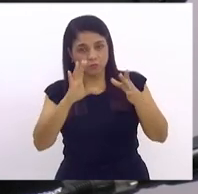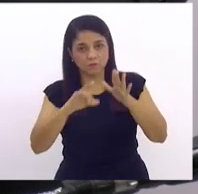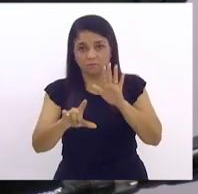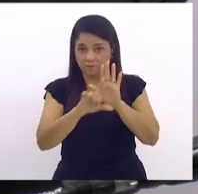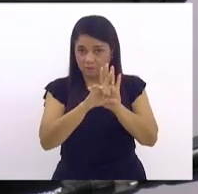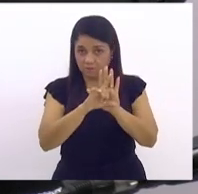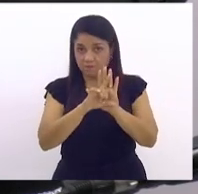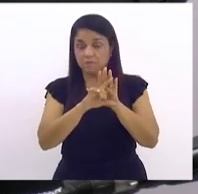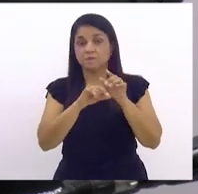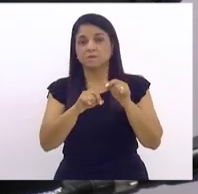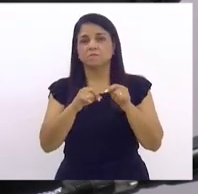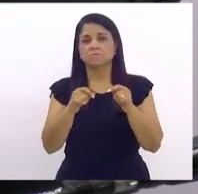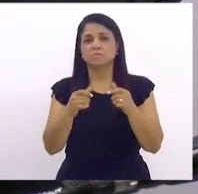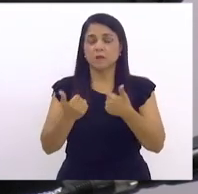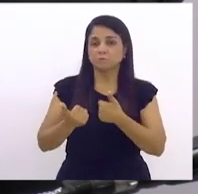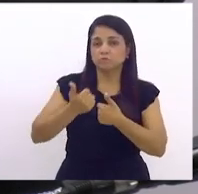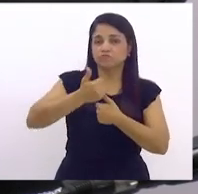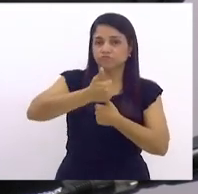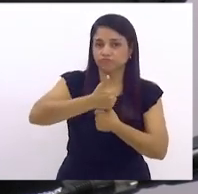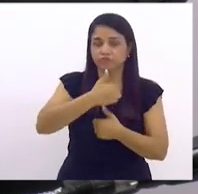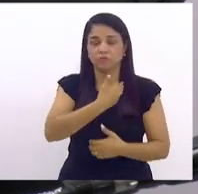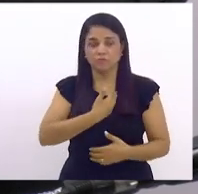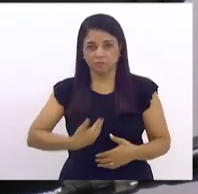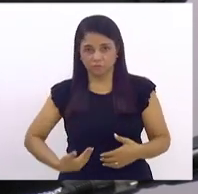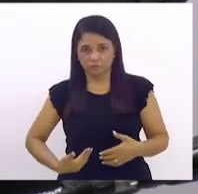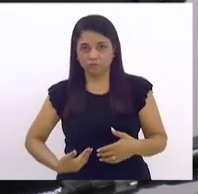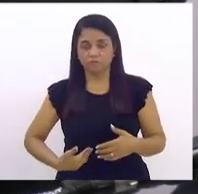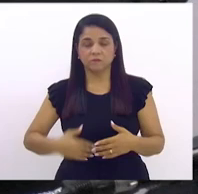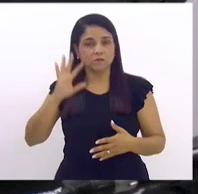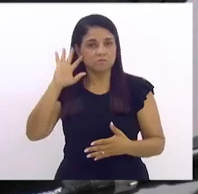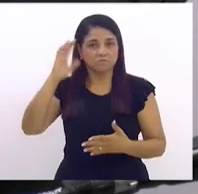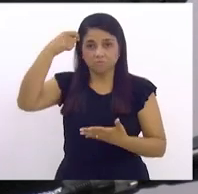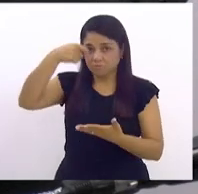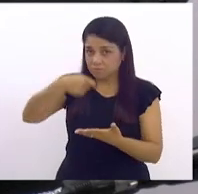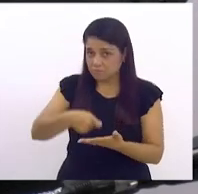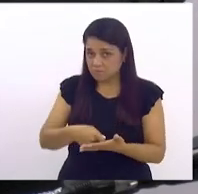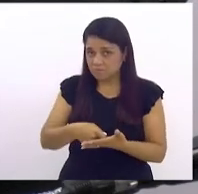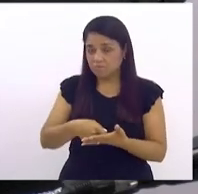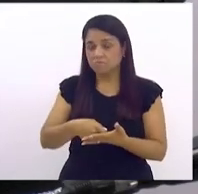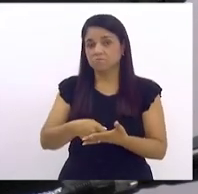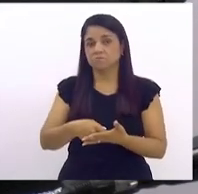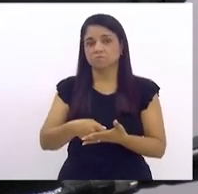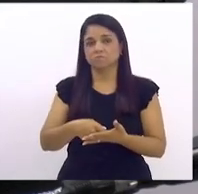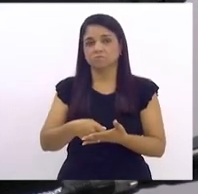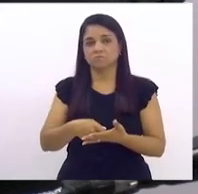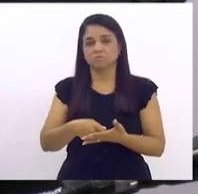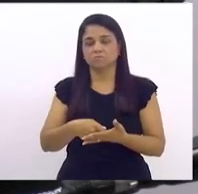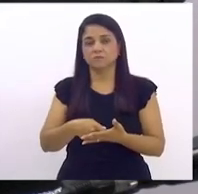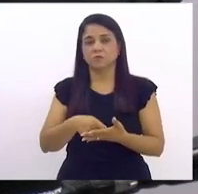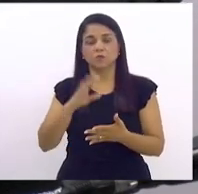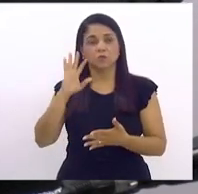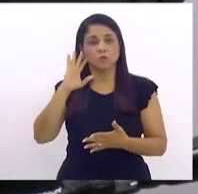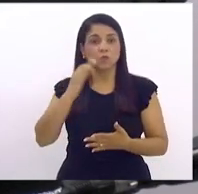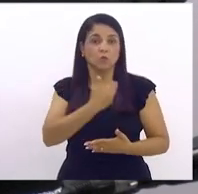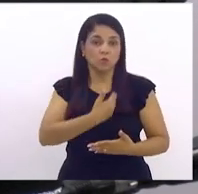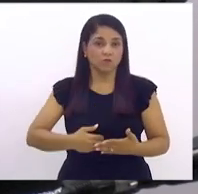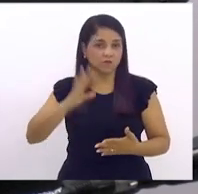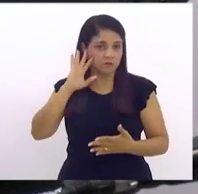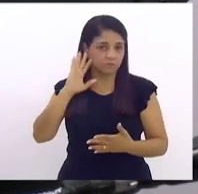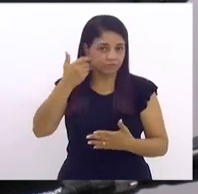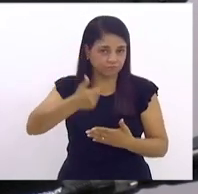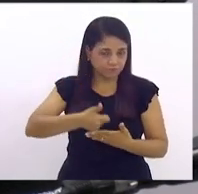pudesse subsidiar o governo na tomada de decisão e que o governo já tinha decidido pela